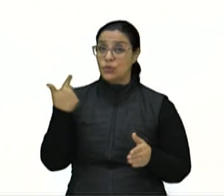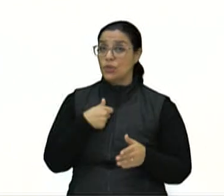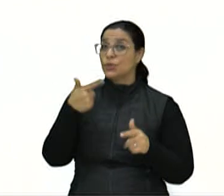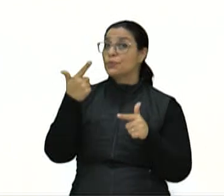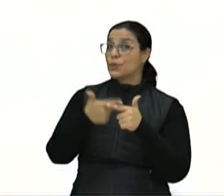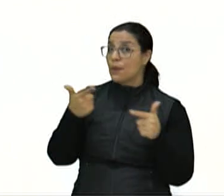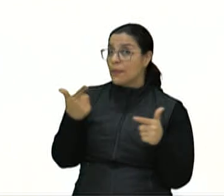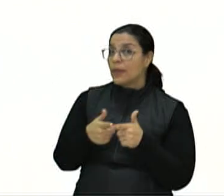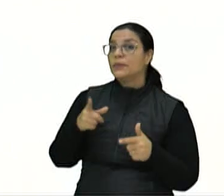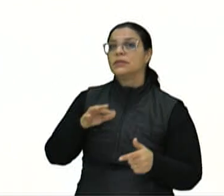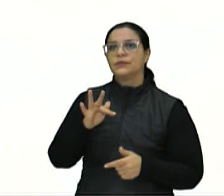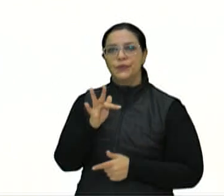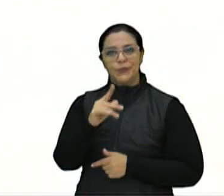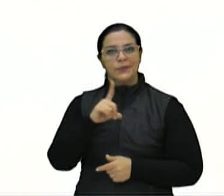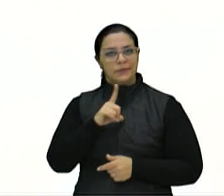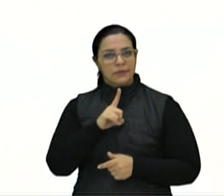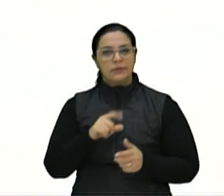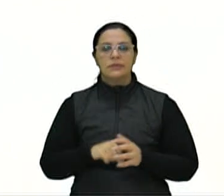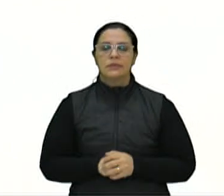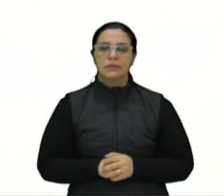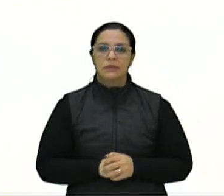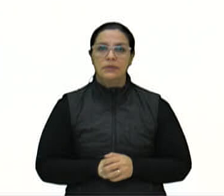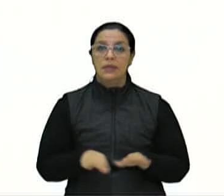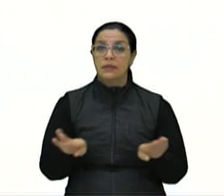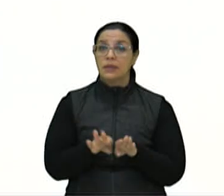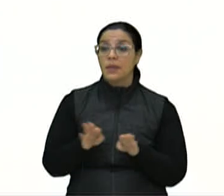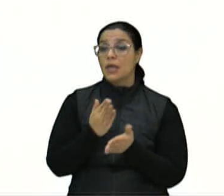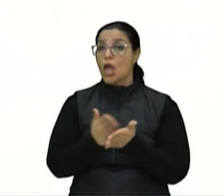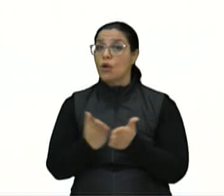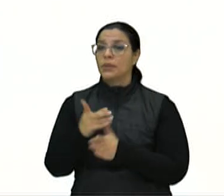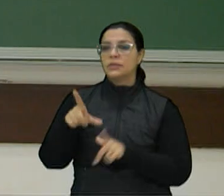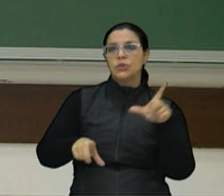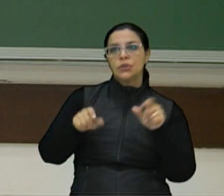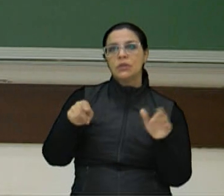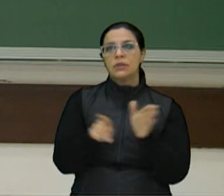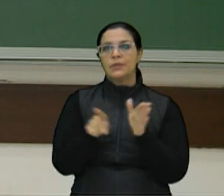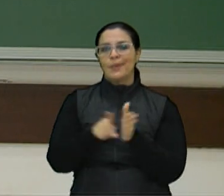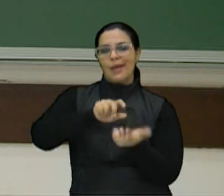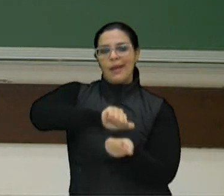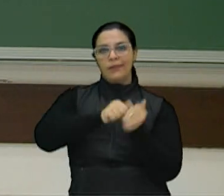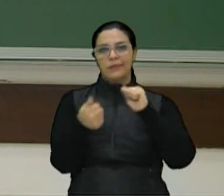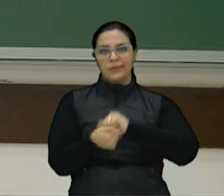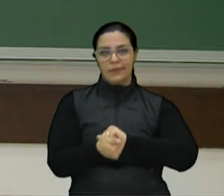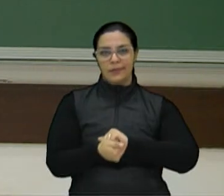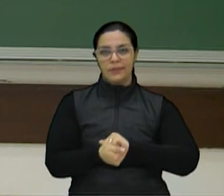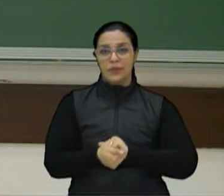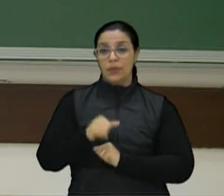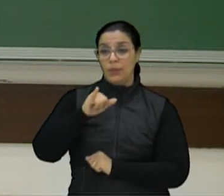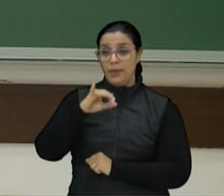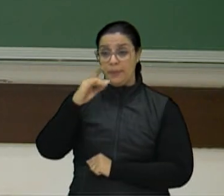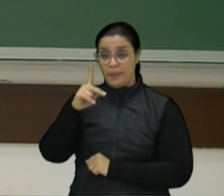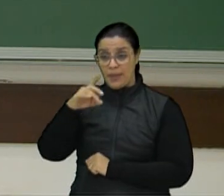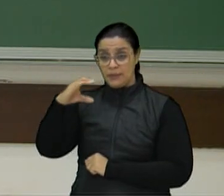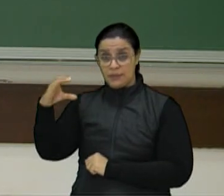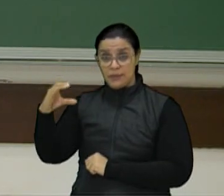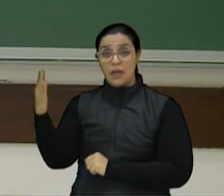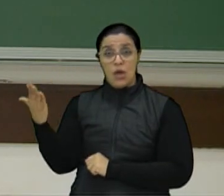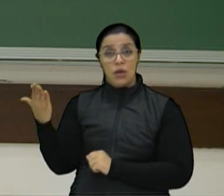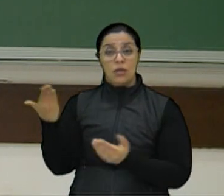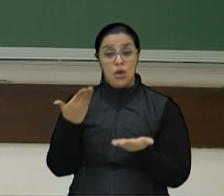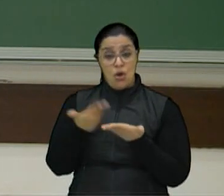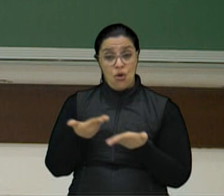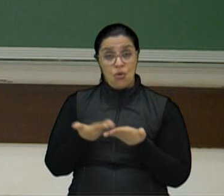impactos potenciais e opções para a adaptação. O IPCC, a partir